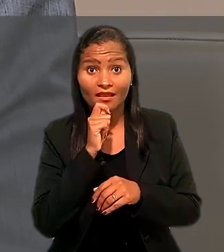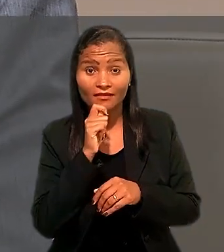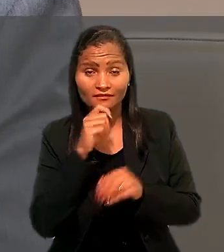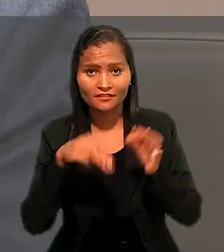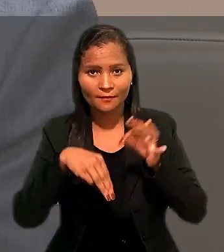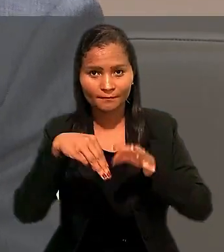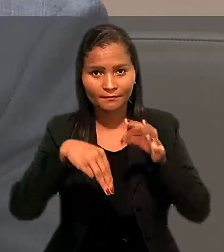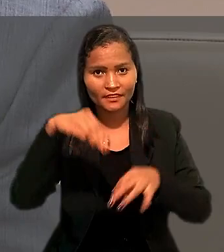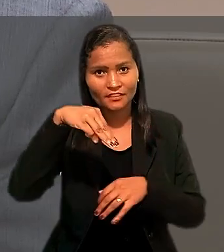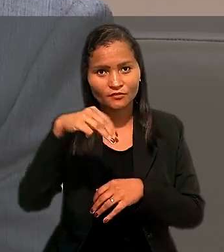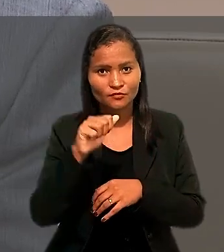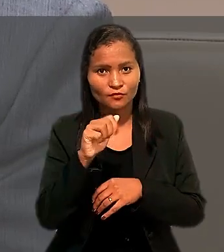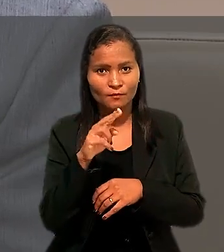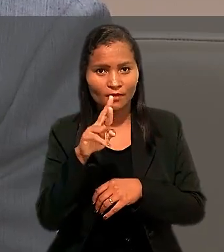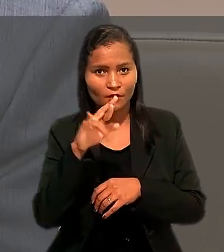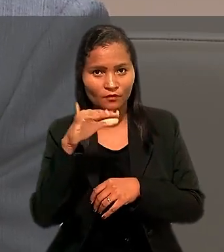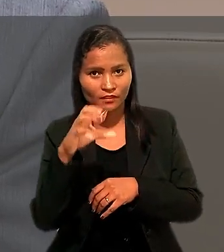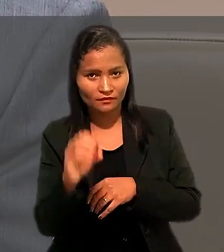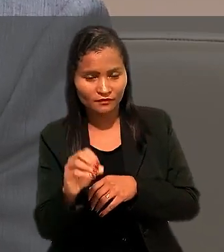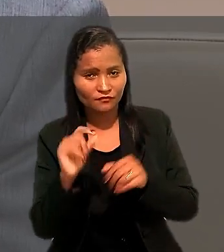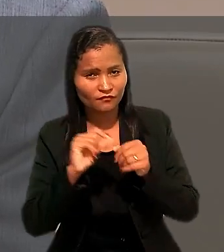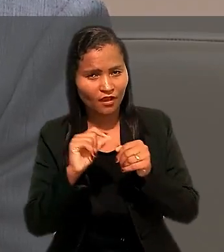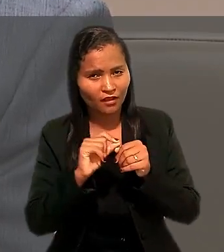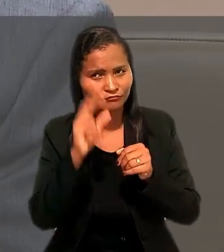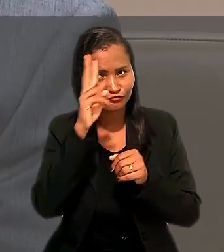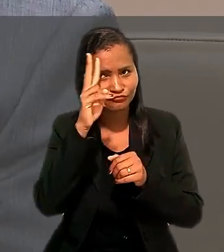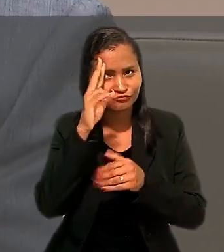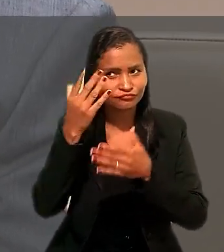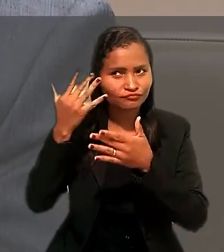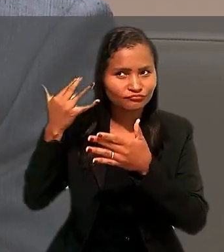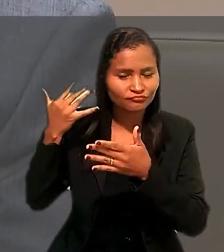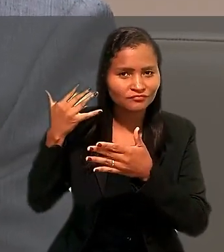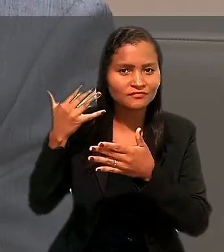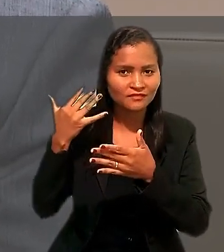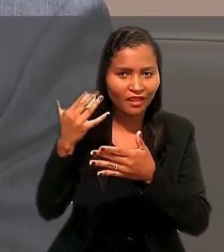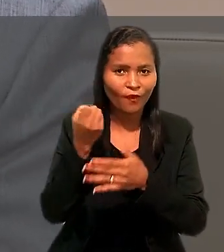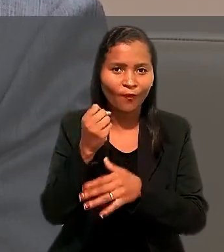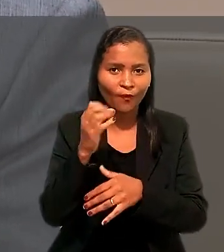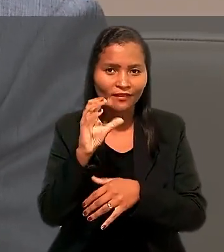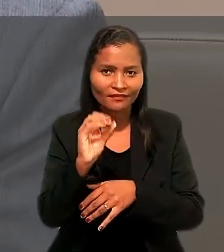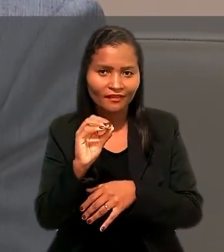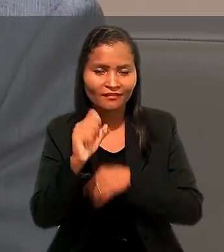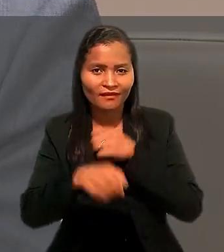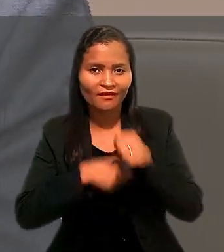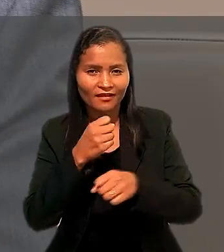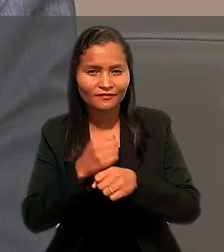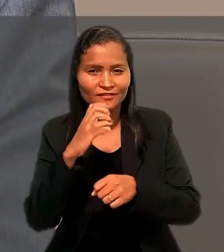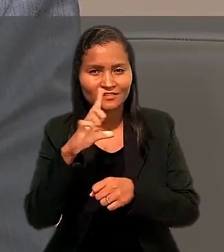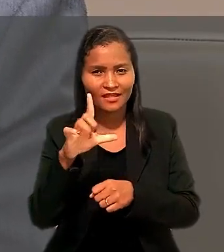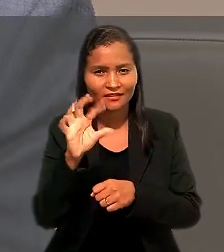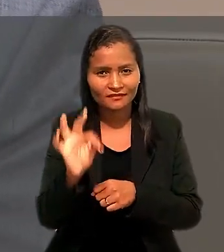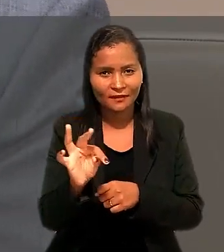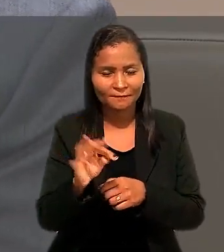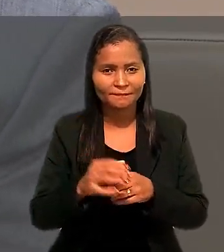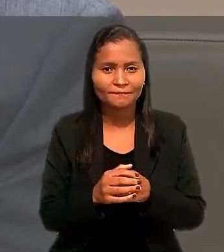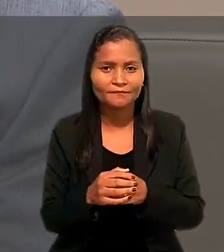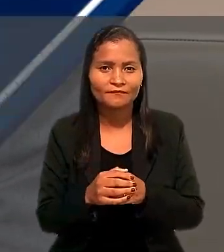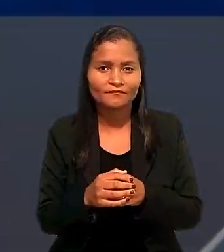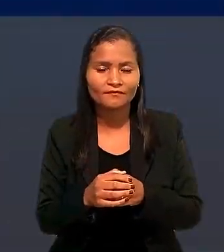E ainda, ministro Maurício Godinho Delgado faz um panorama histórico dos 80 anos da consolidação das leis do